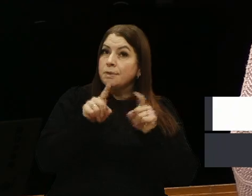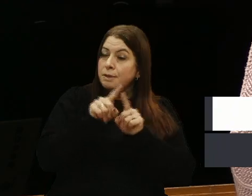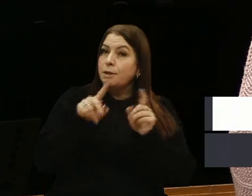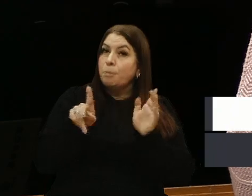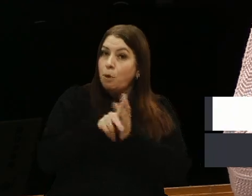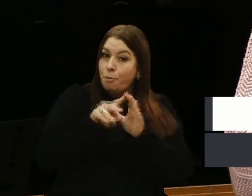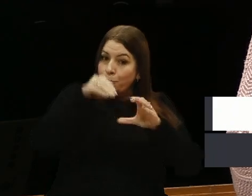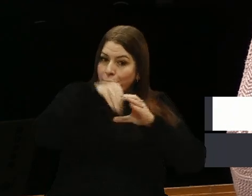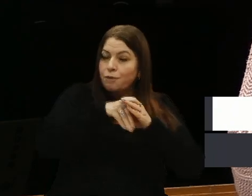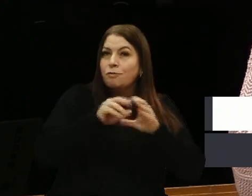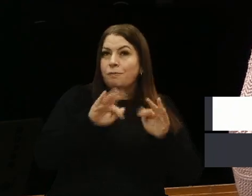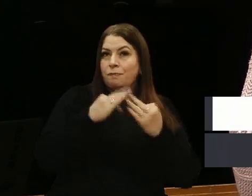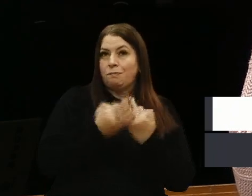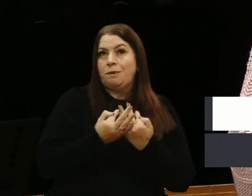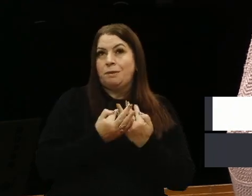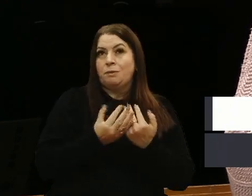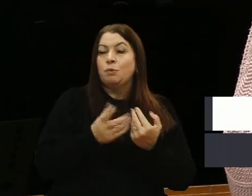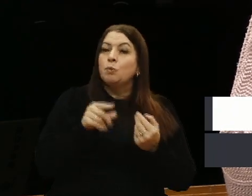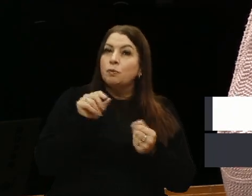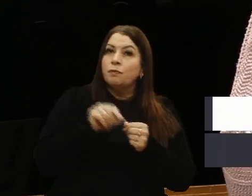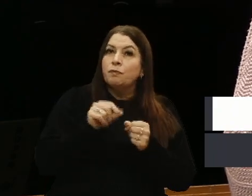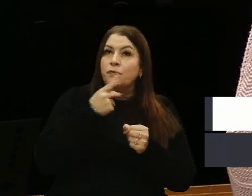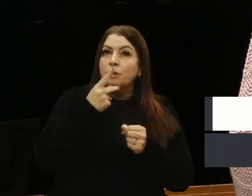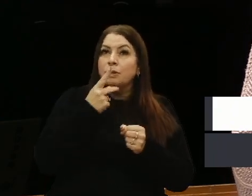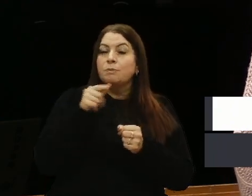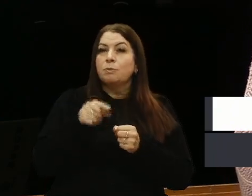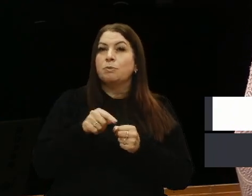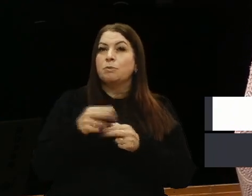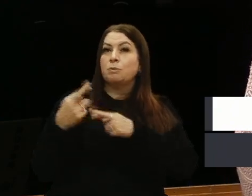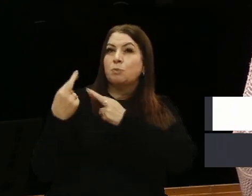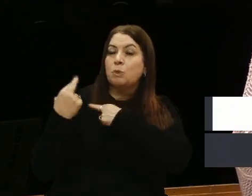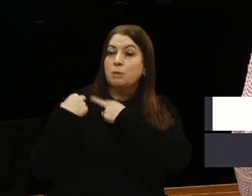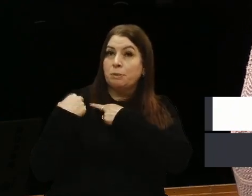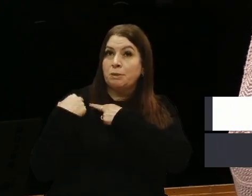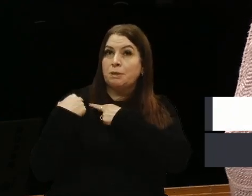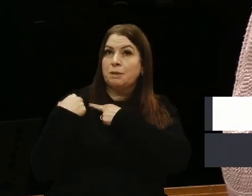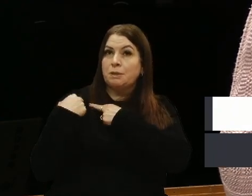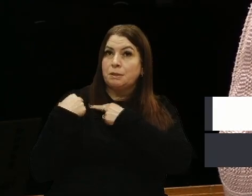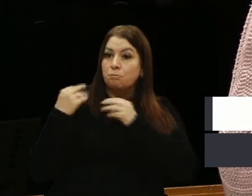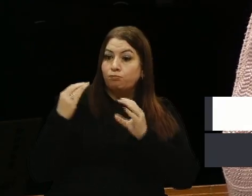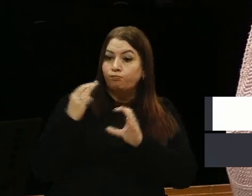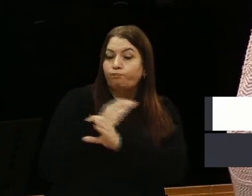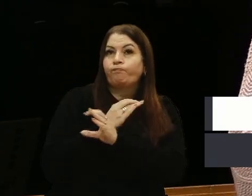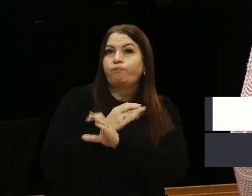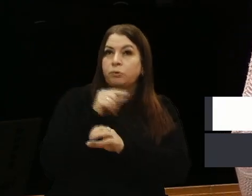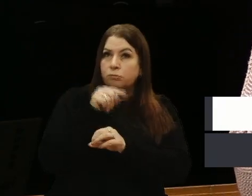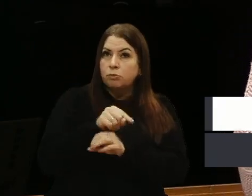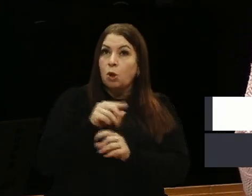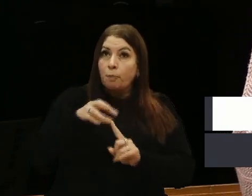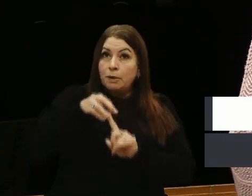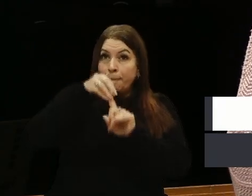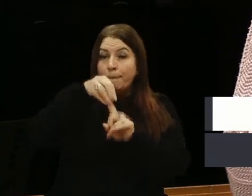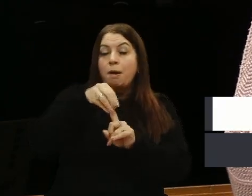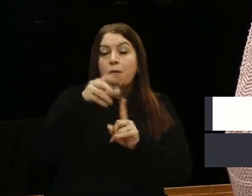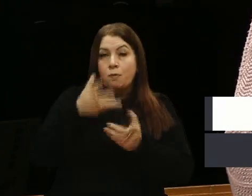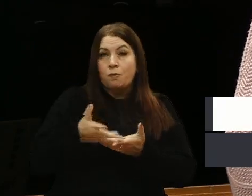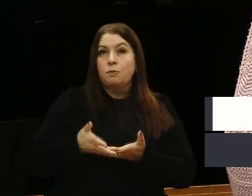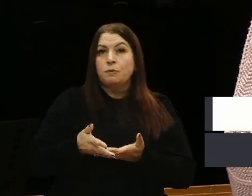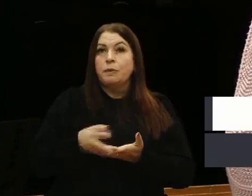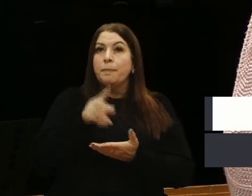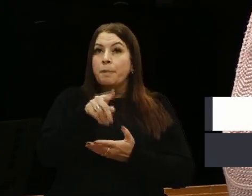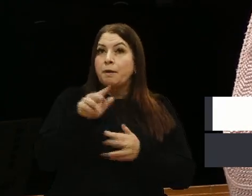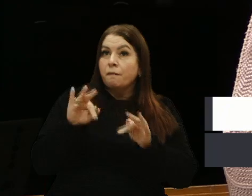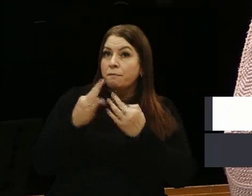núcleo familiar. Então, quando nós atribuímos essa responsabilidade inteiramente, né, ou principalmente